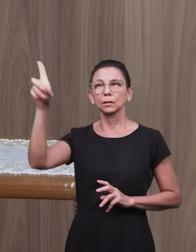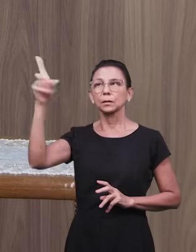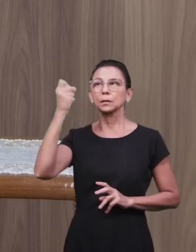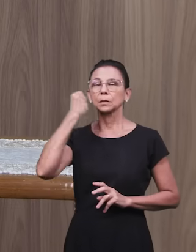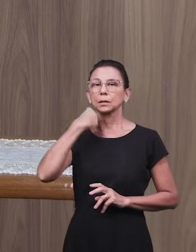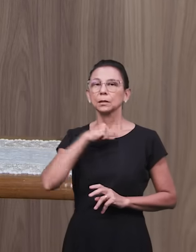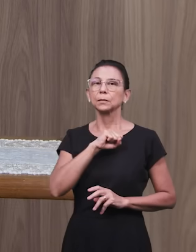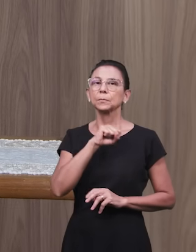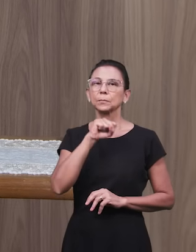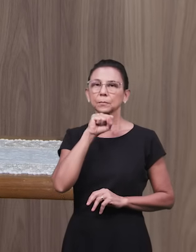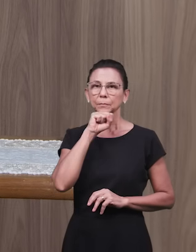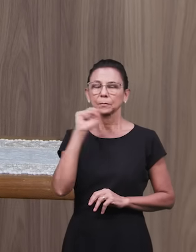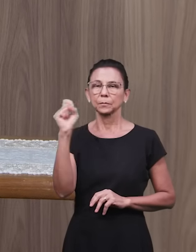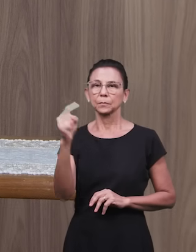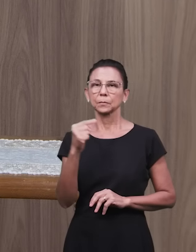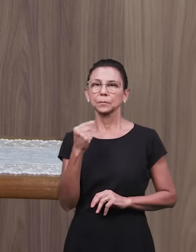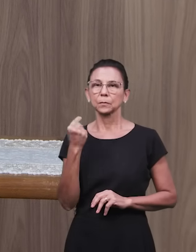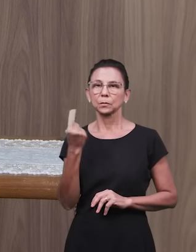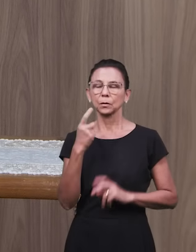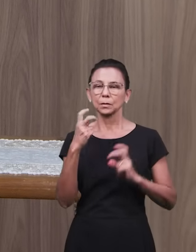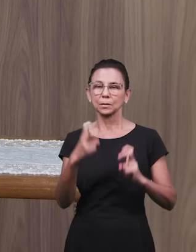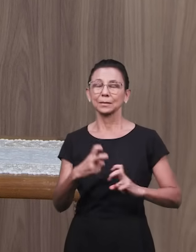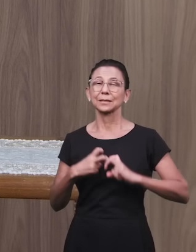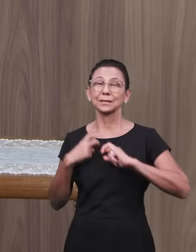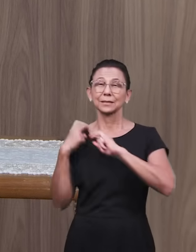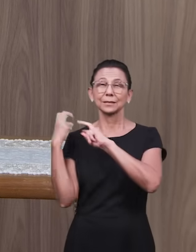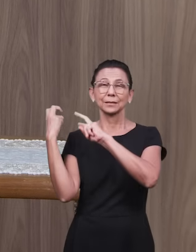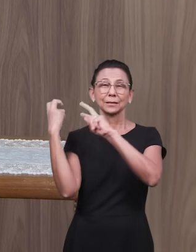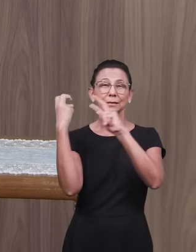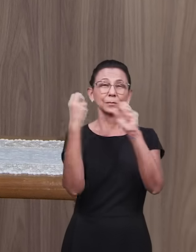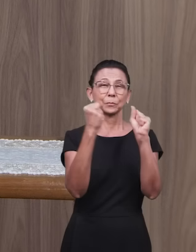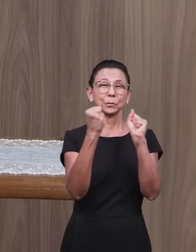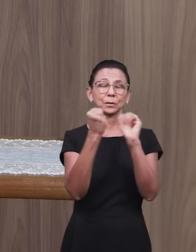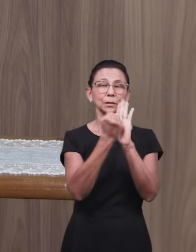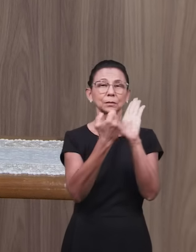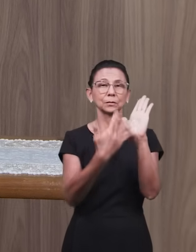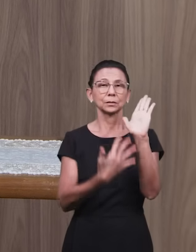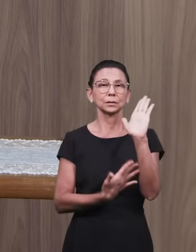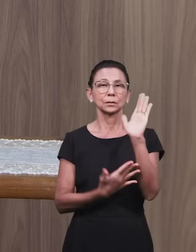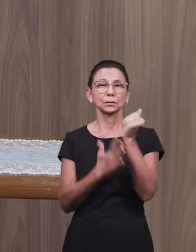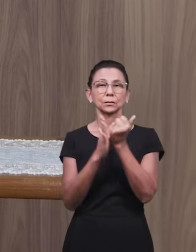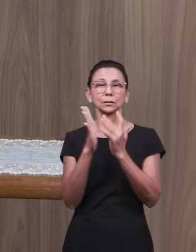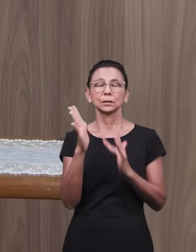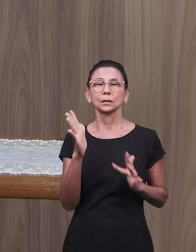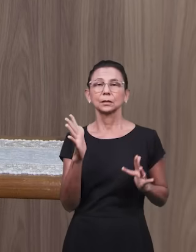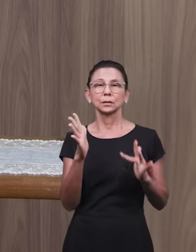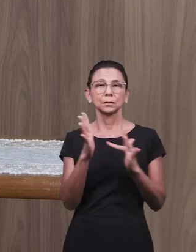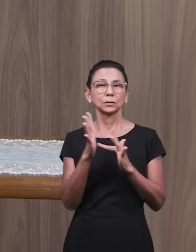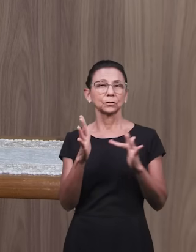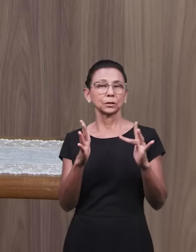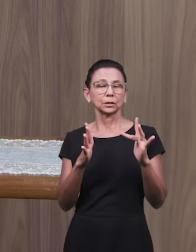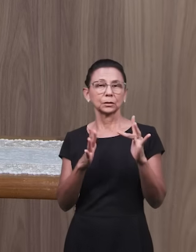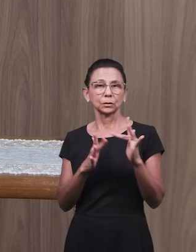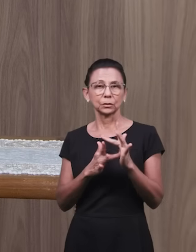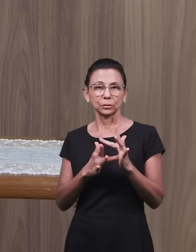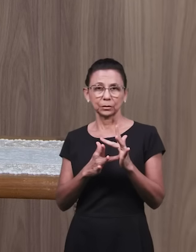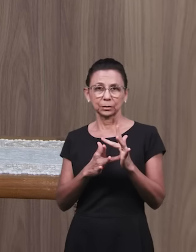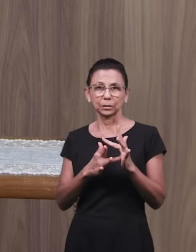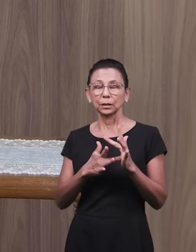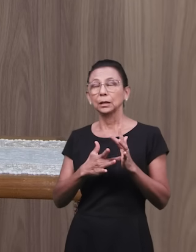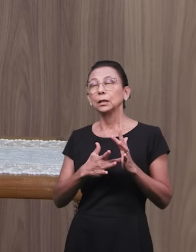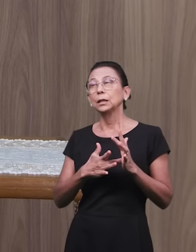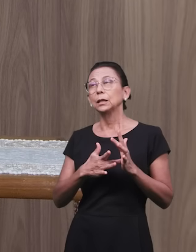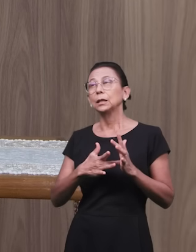Senhor Deus e Pai, nós clamamos o poder que há no sangue do Senhor Jesus e pedimos, Senhor,